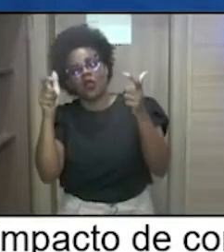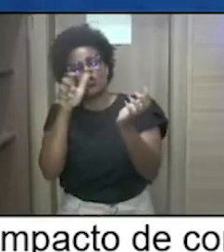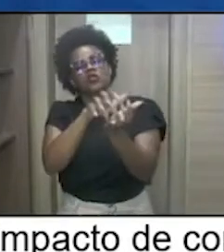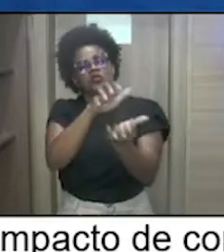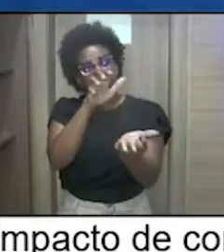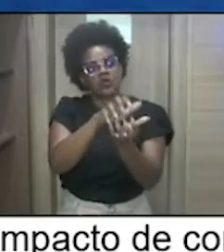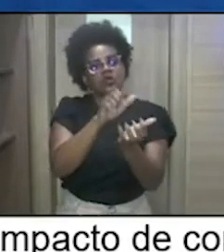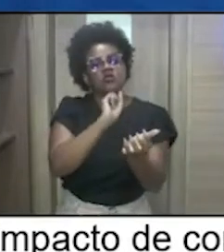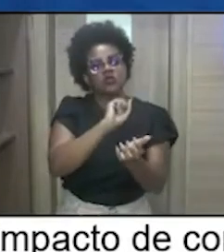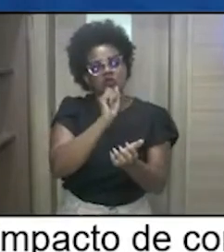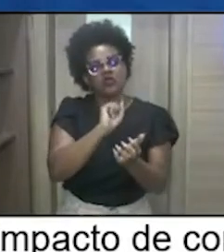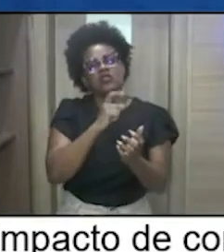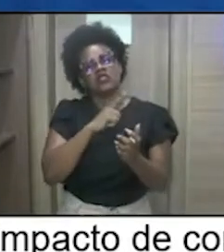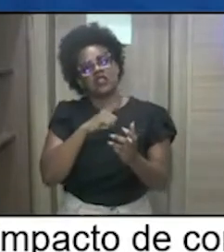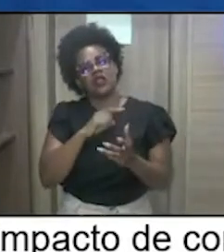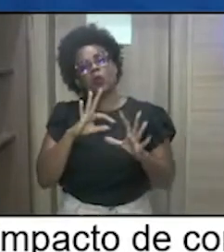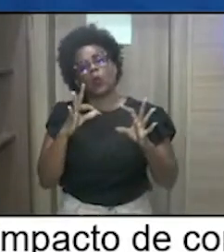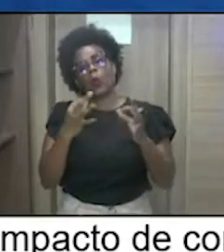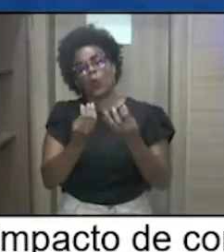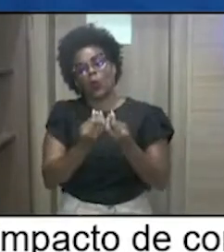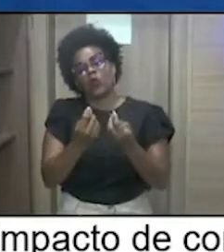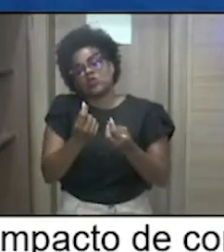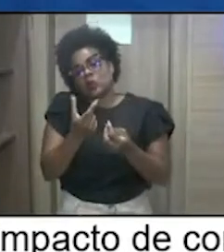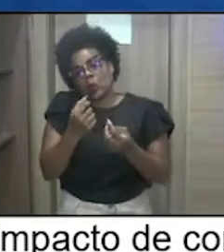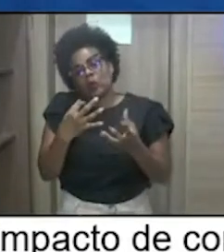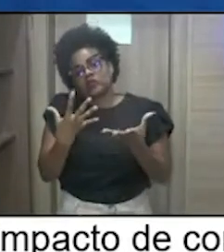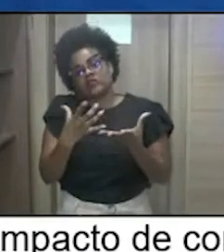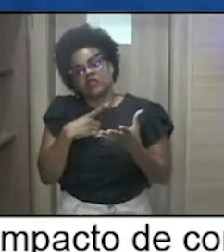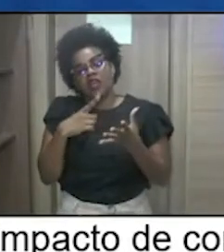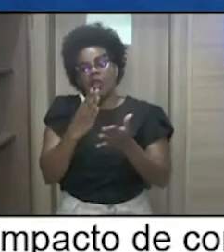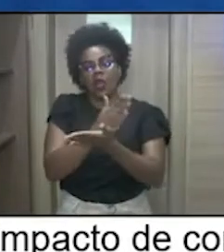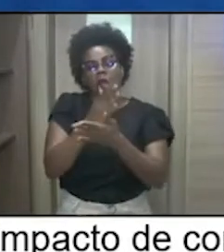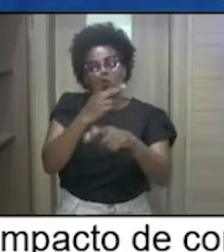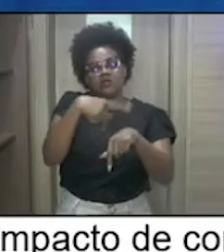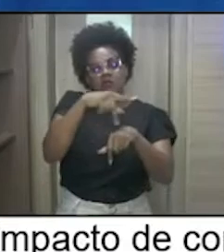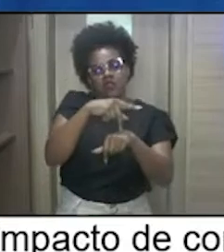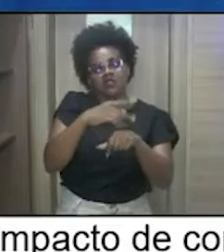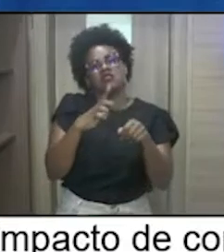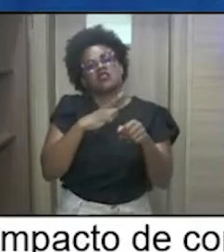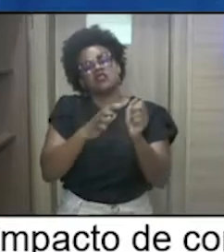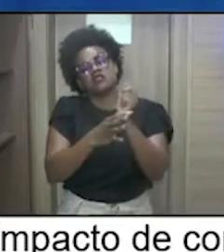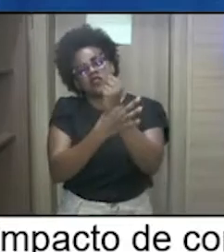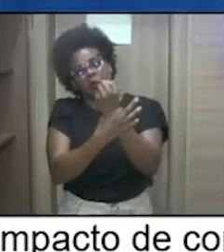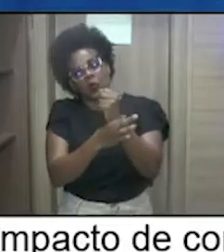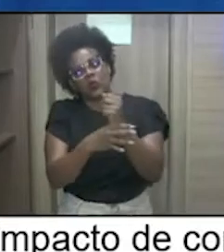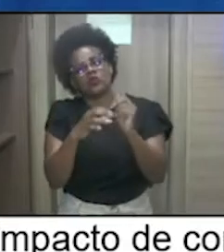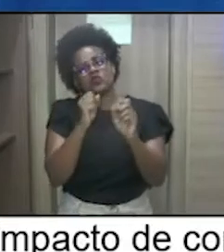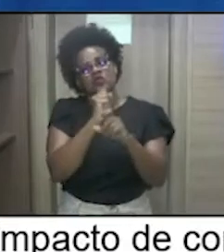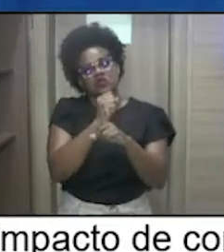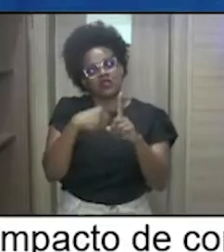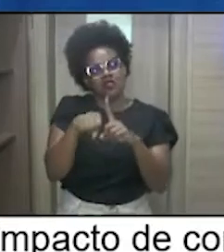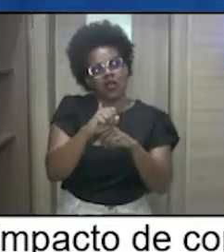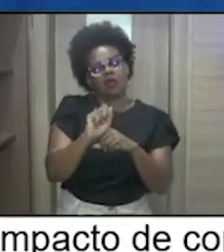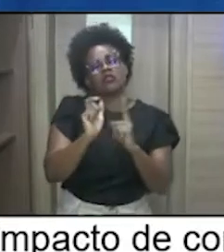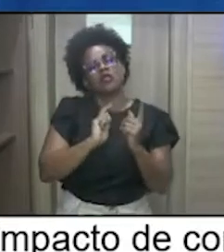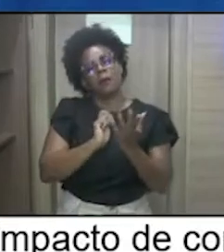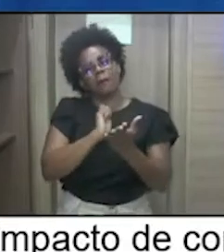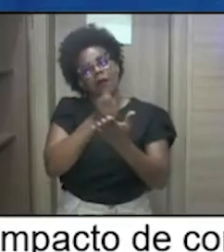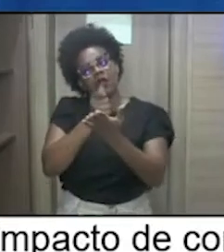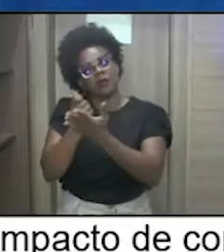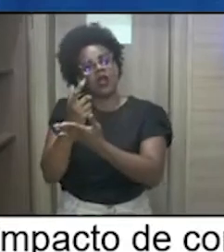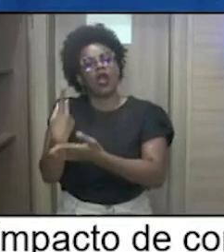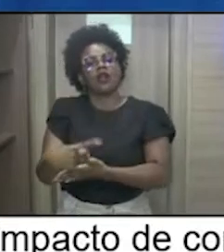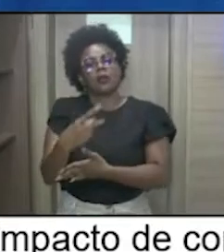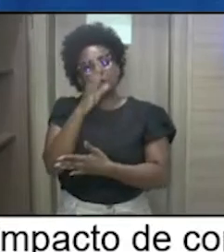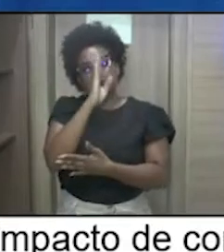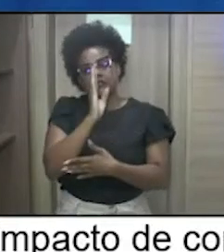de prótese é quase inexistente em todo o mundo, com algumas experiências em países de seguro social baseado em pagamento, né? Então, o caso